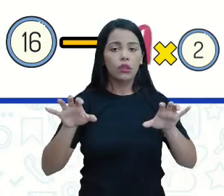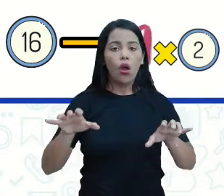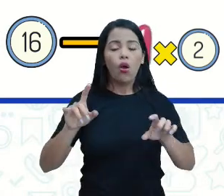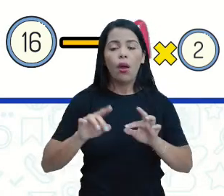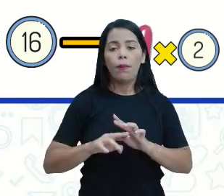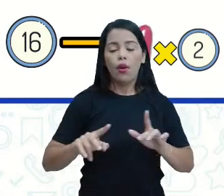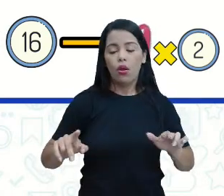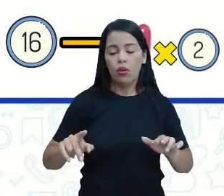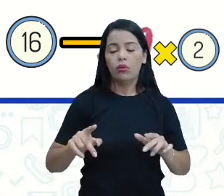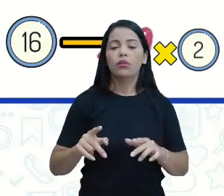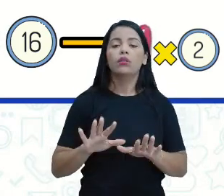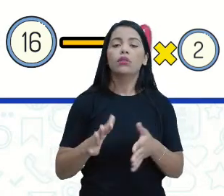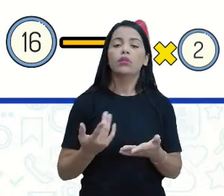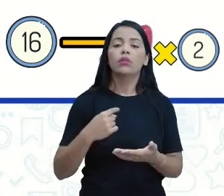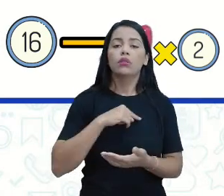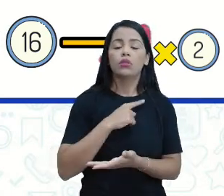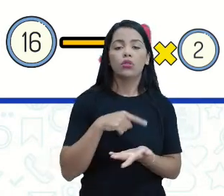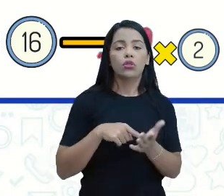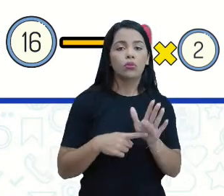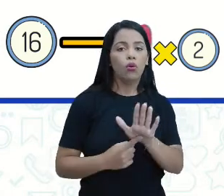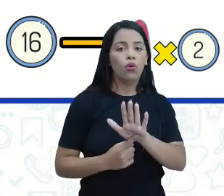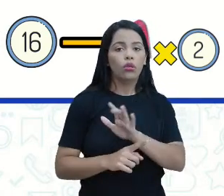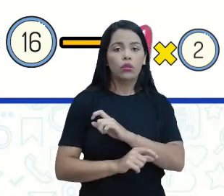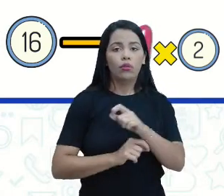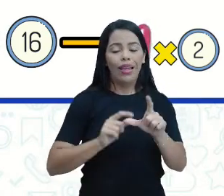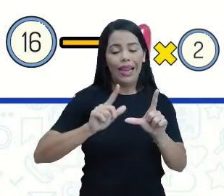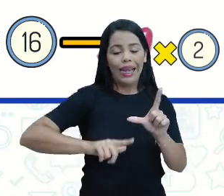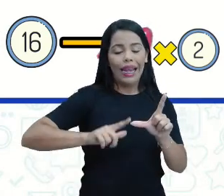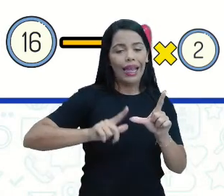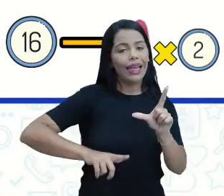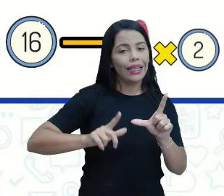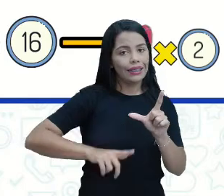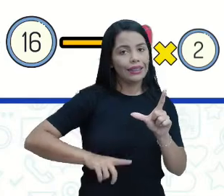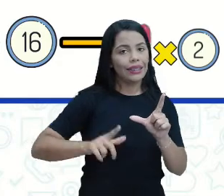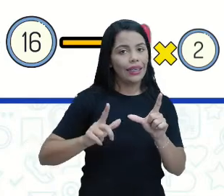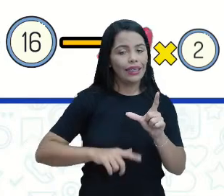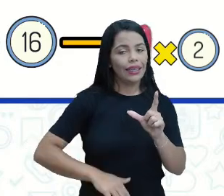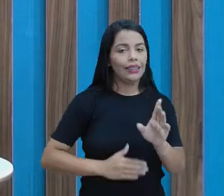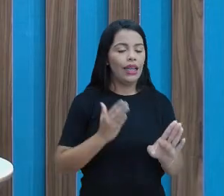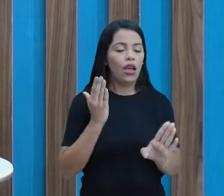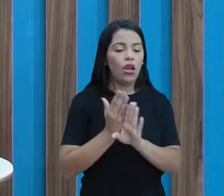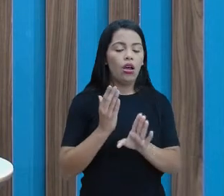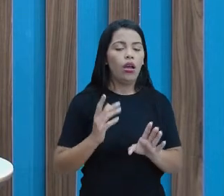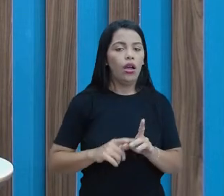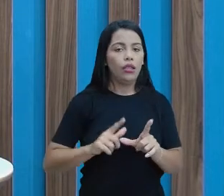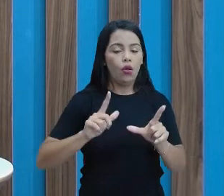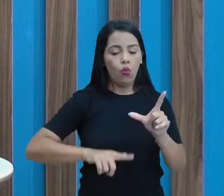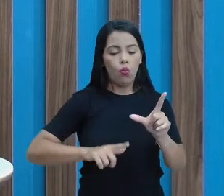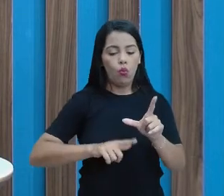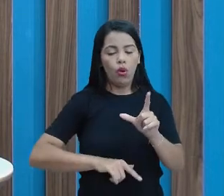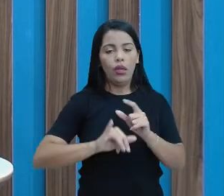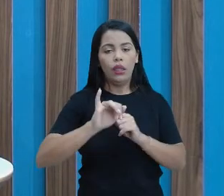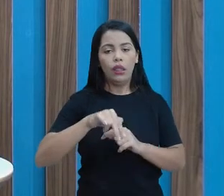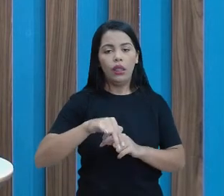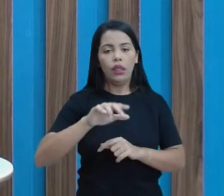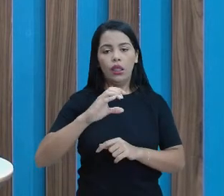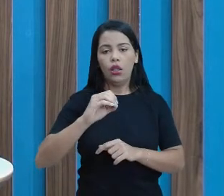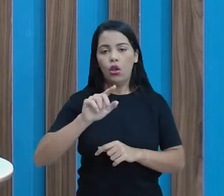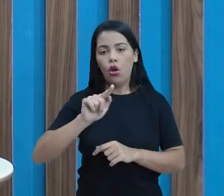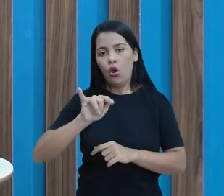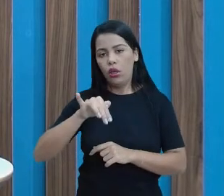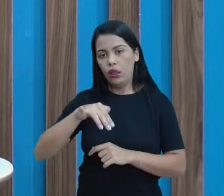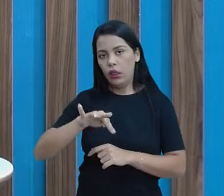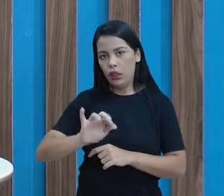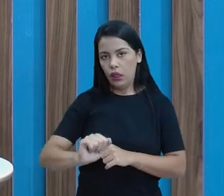grandezas a gente coloca aí e indica como letras, né, como termos desconhecidos e incógnitas, quando a gente varia um valor, o